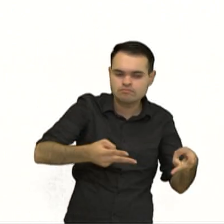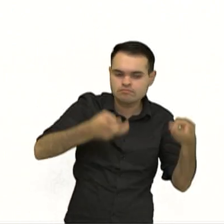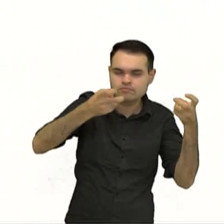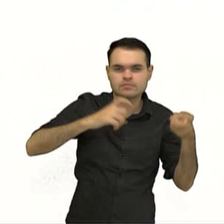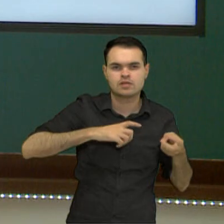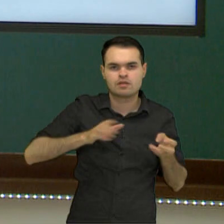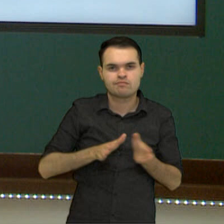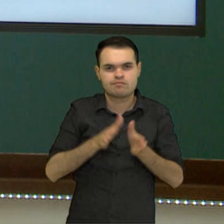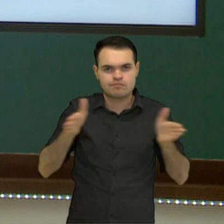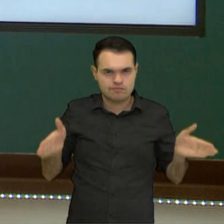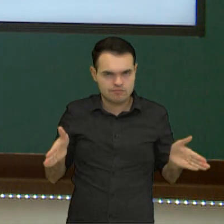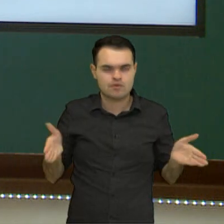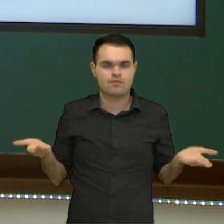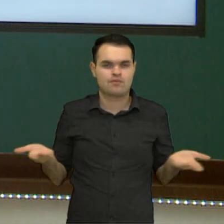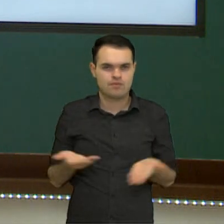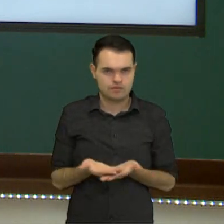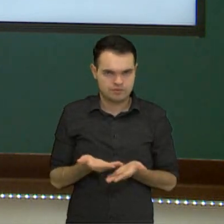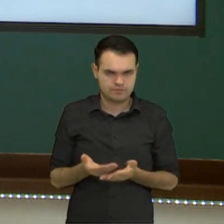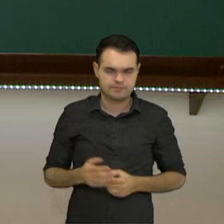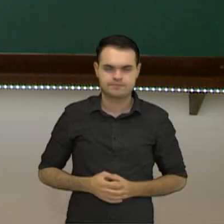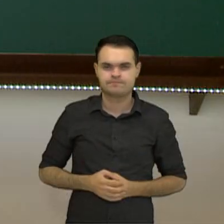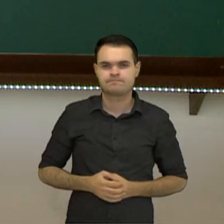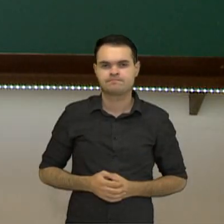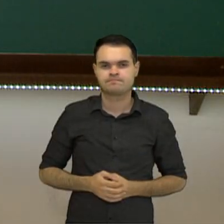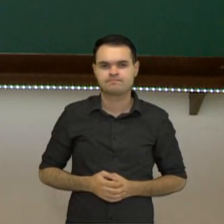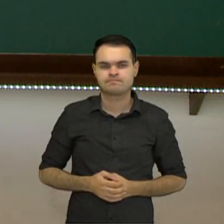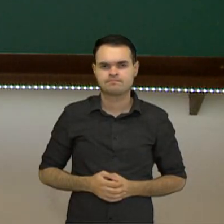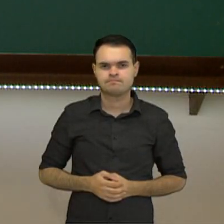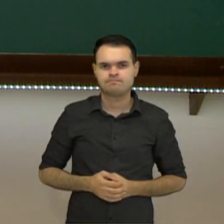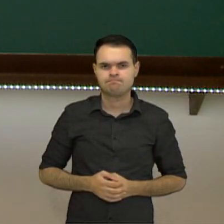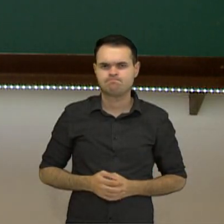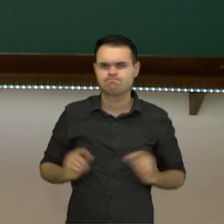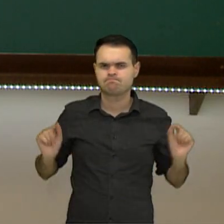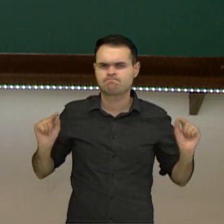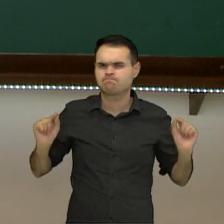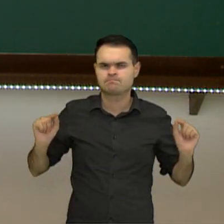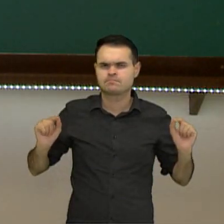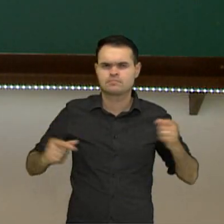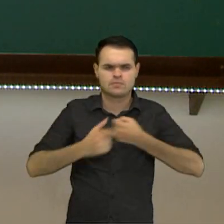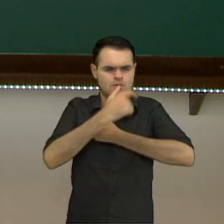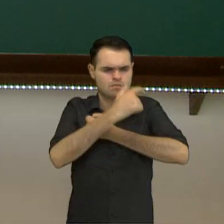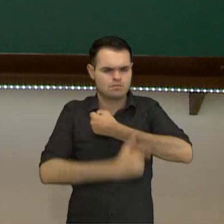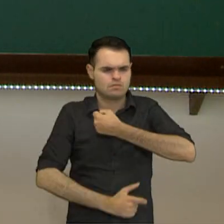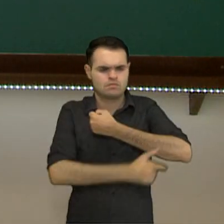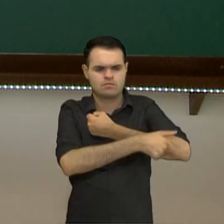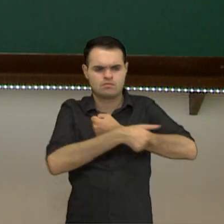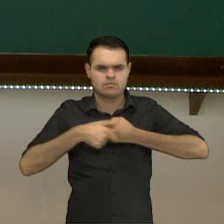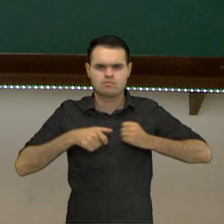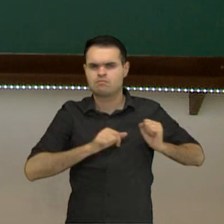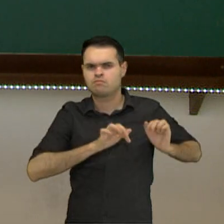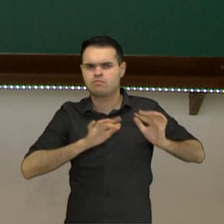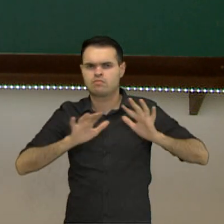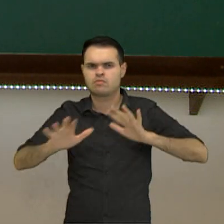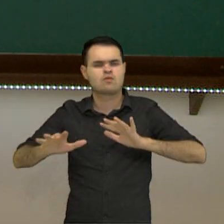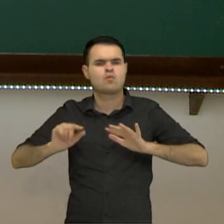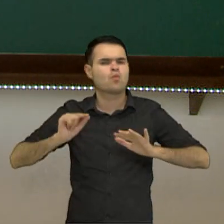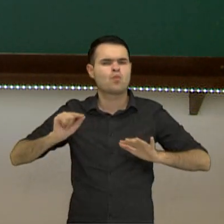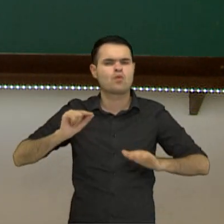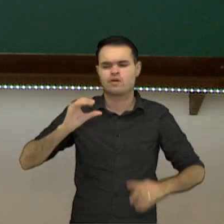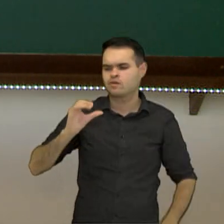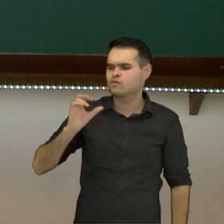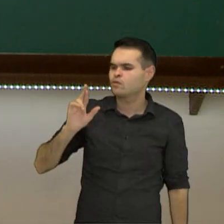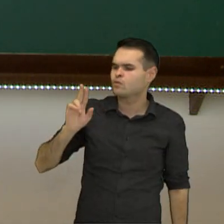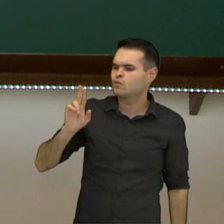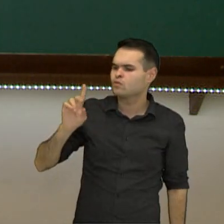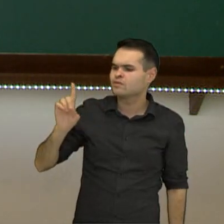dois objetivos para a aula de hoje, né? Então o que foram as cruzadas, né? O que é esse movimento que a gente estuda chamado de